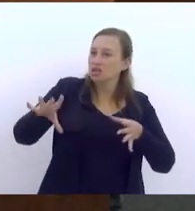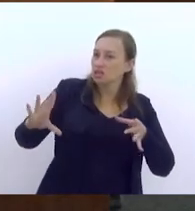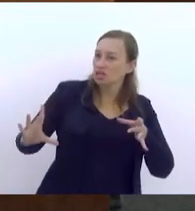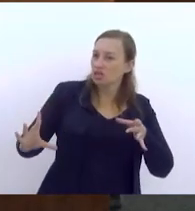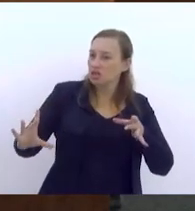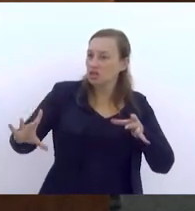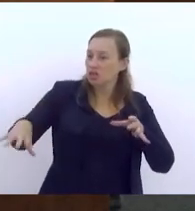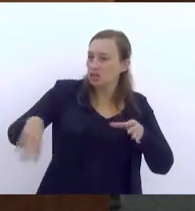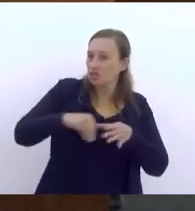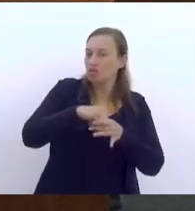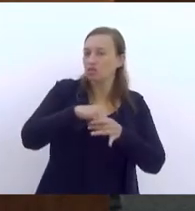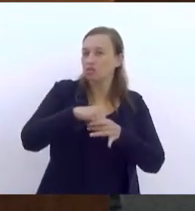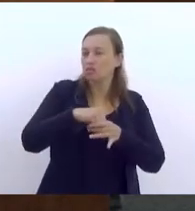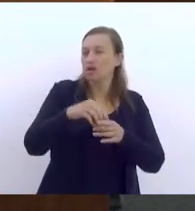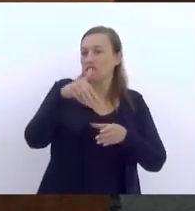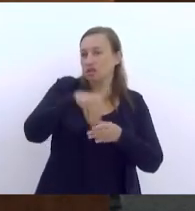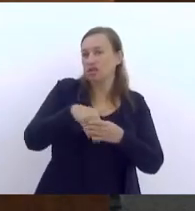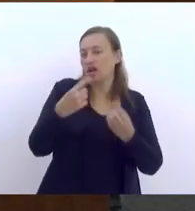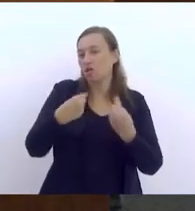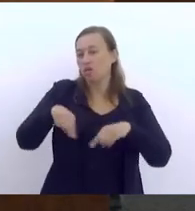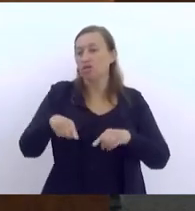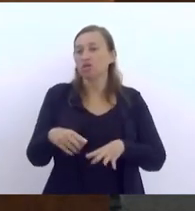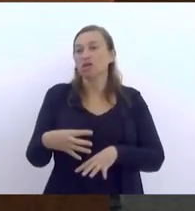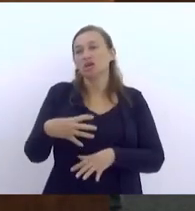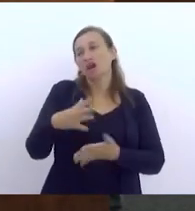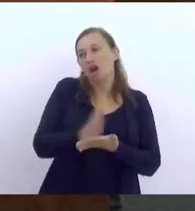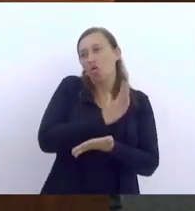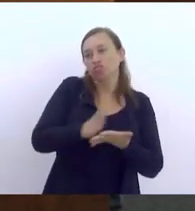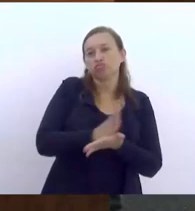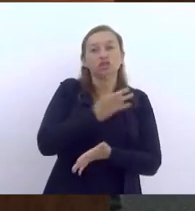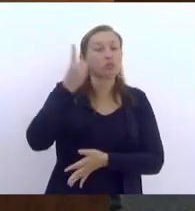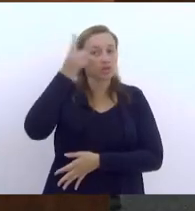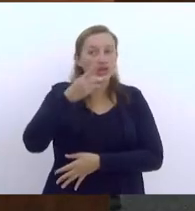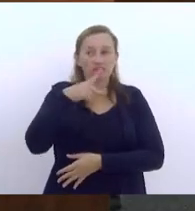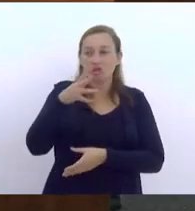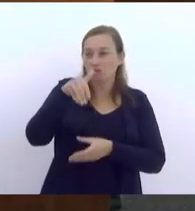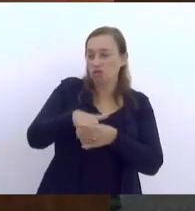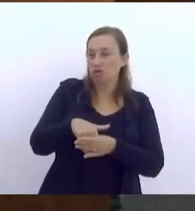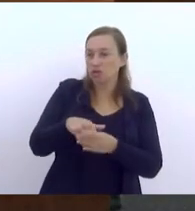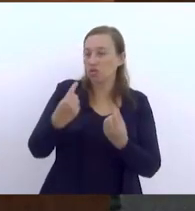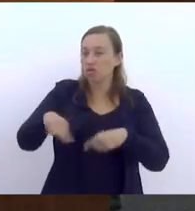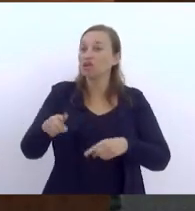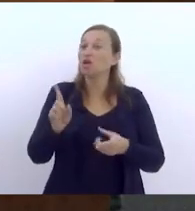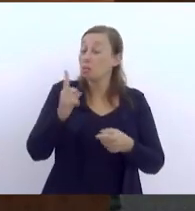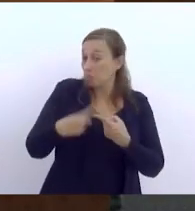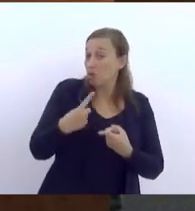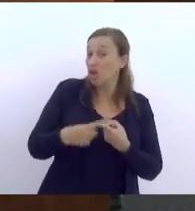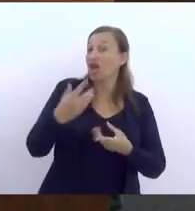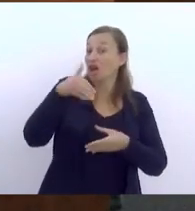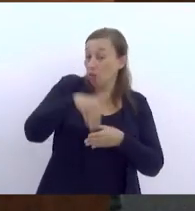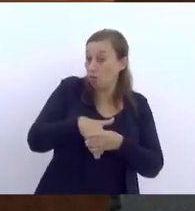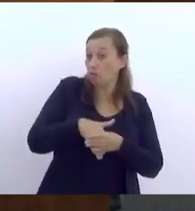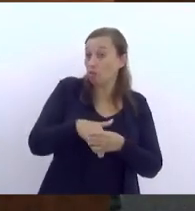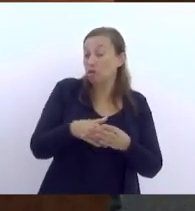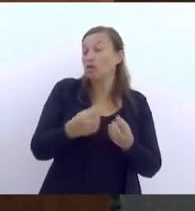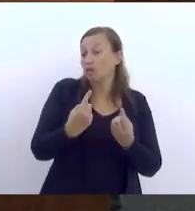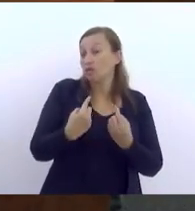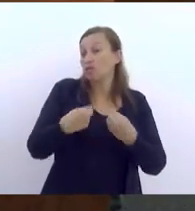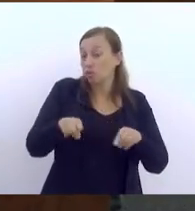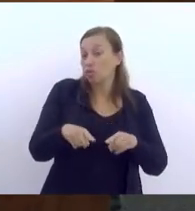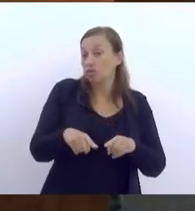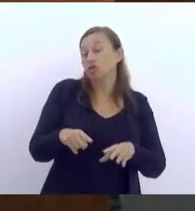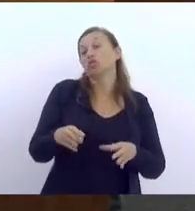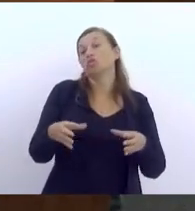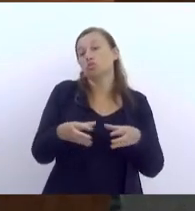para se votar contra. Nesse sentido, um dos deputados aqui que antecedeu falou que vota contra porque é contra mesmo o Grupo Arco-Íris. Eu acho que é mais honesto e